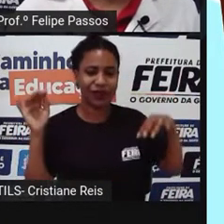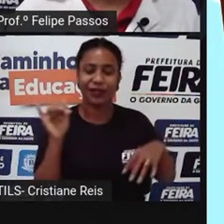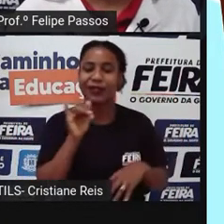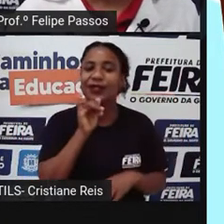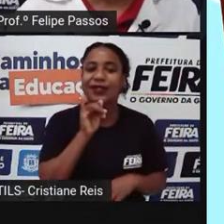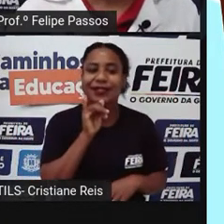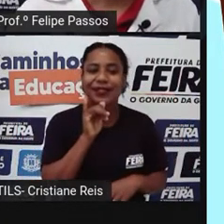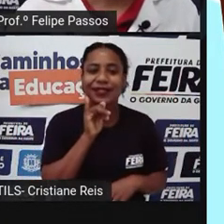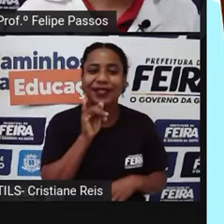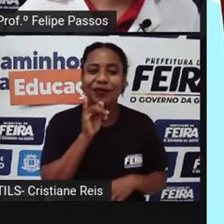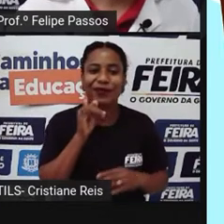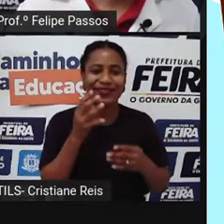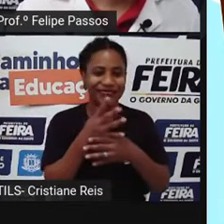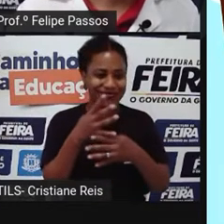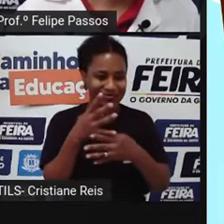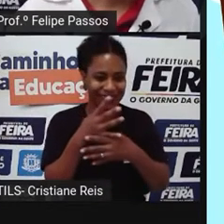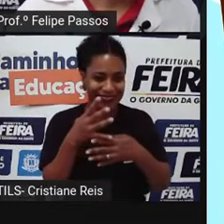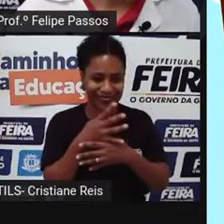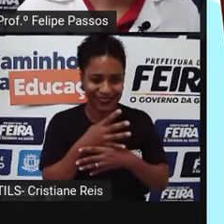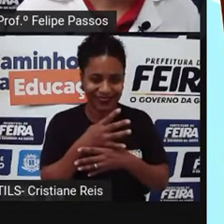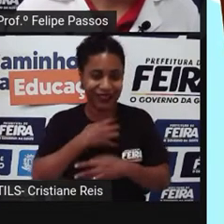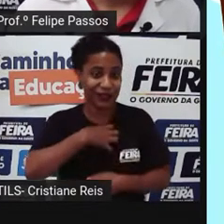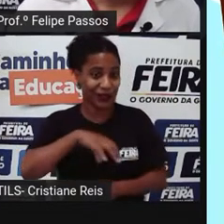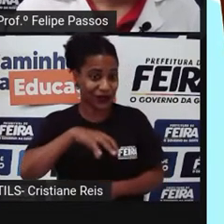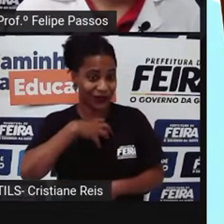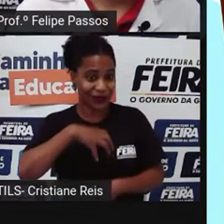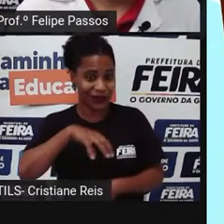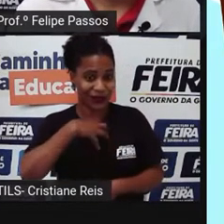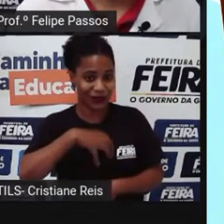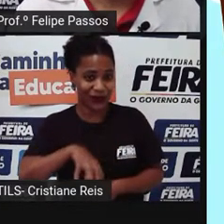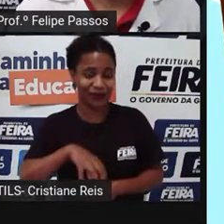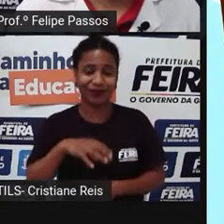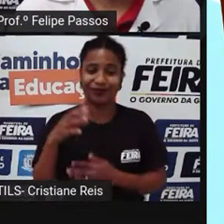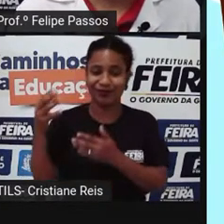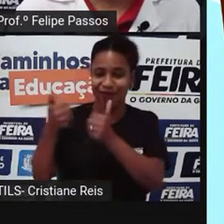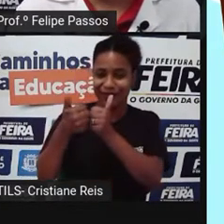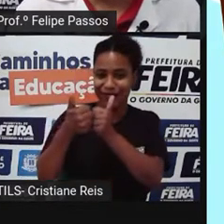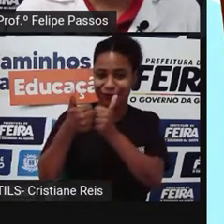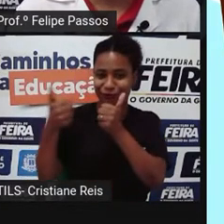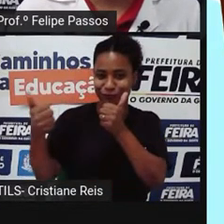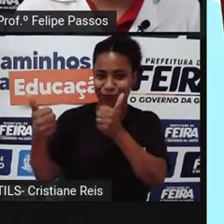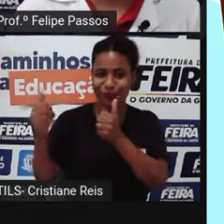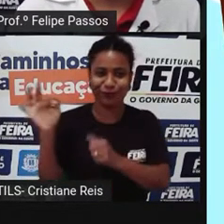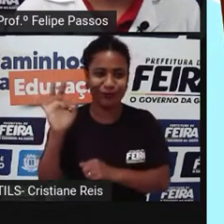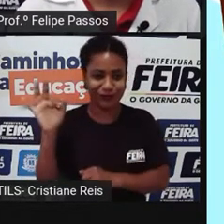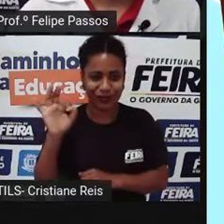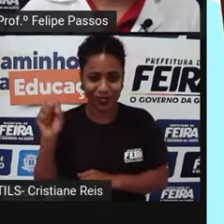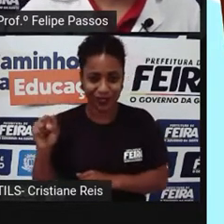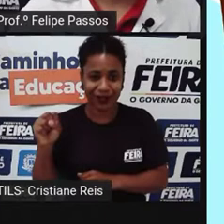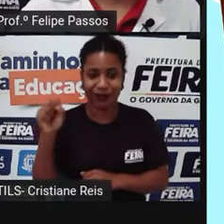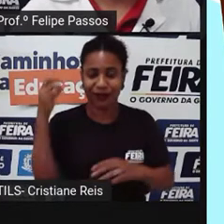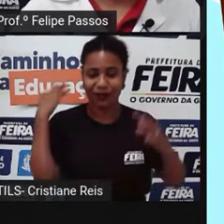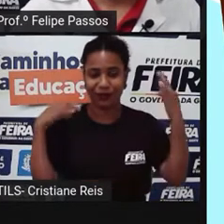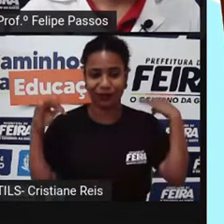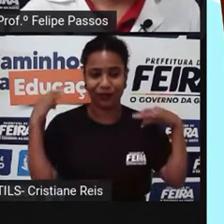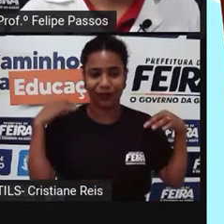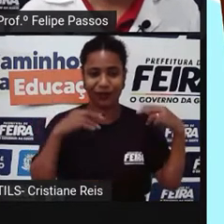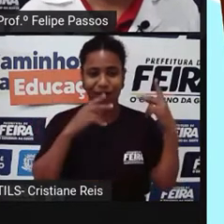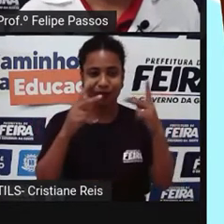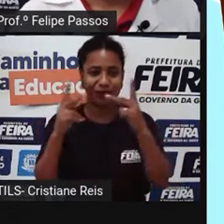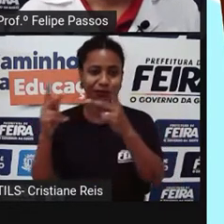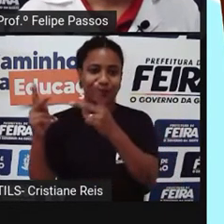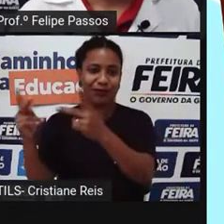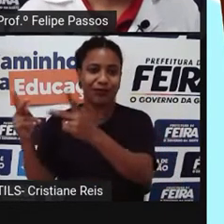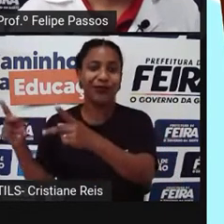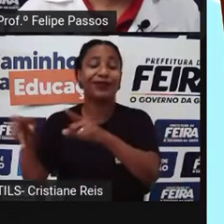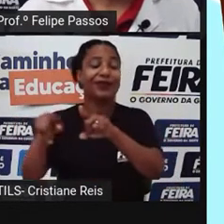grande é Salvador, né? Salvador está aqui do lado de Feira de Santana. E é uma cidade que recebe muitos turistas. Quer ver outro exemplo?